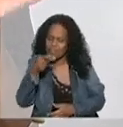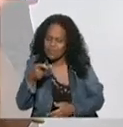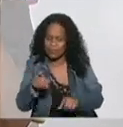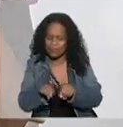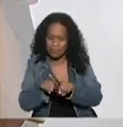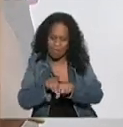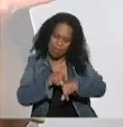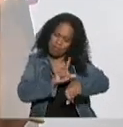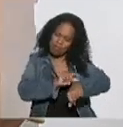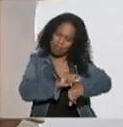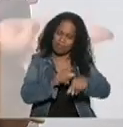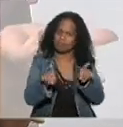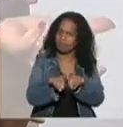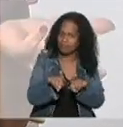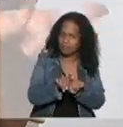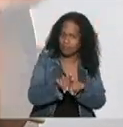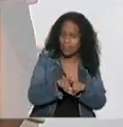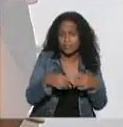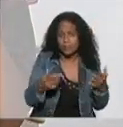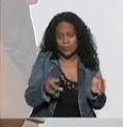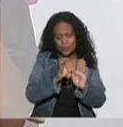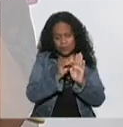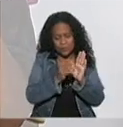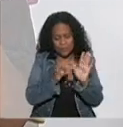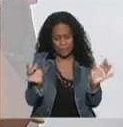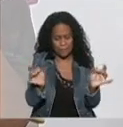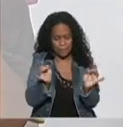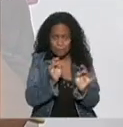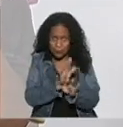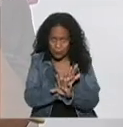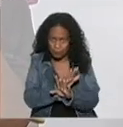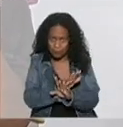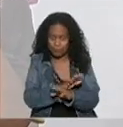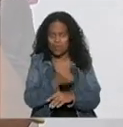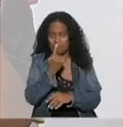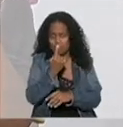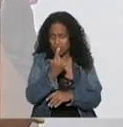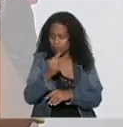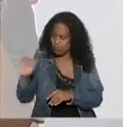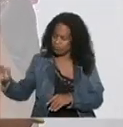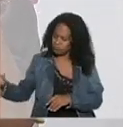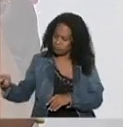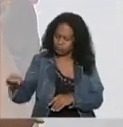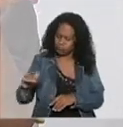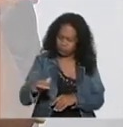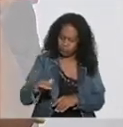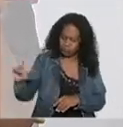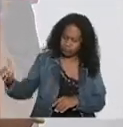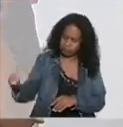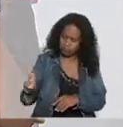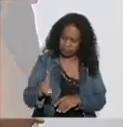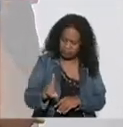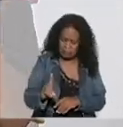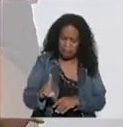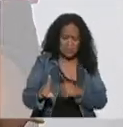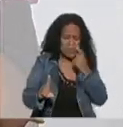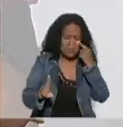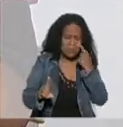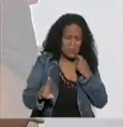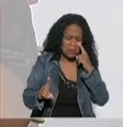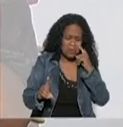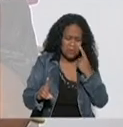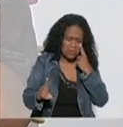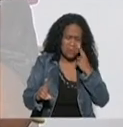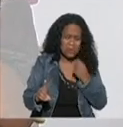estava pronto e chegou uma criança chorando porque o cachorrinho tinha passado por debaixo do arame farpado em Araruama e